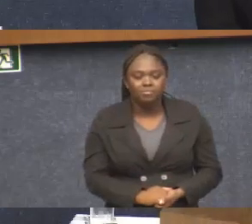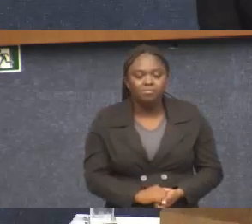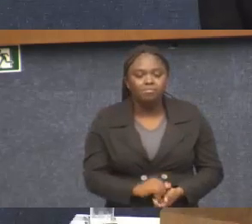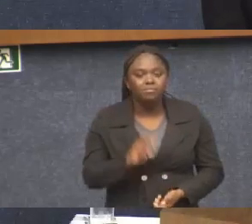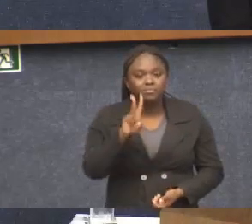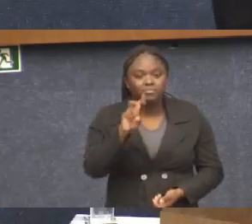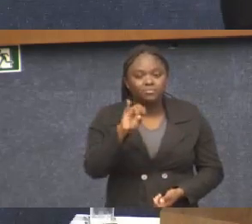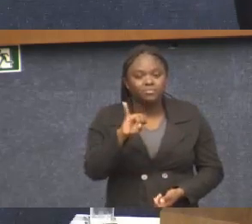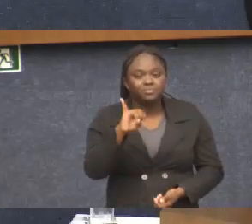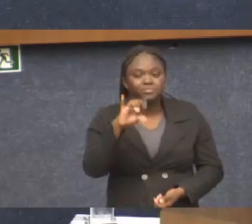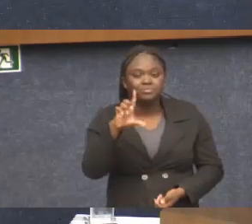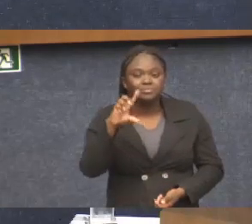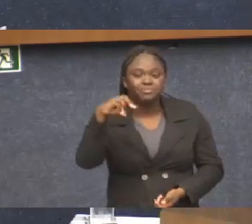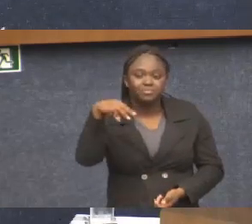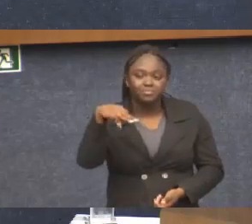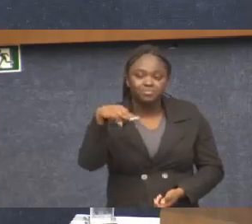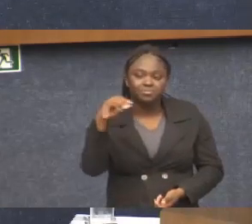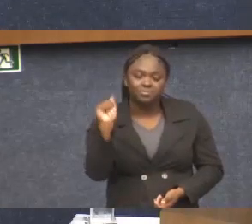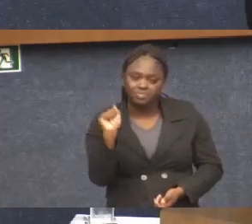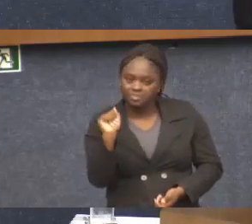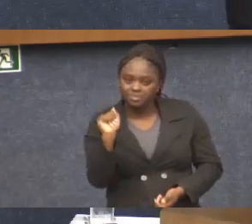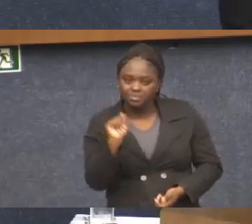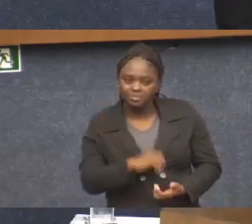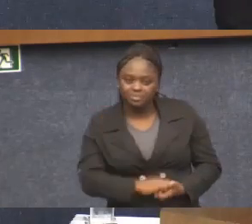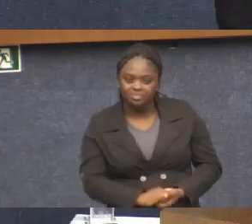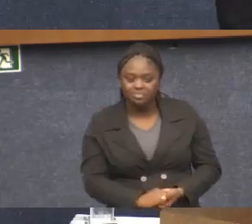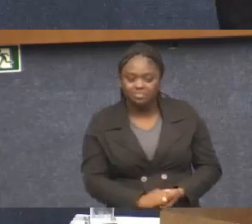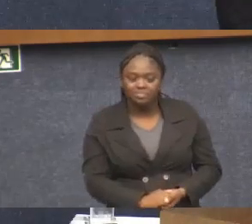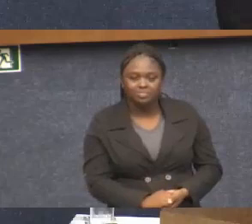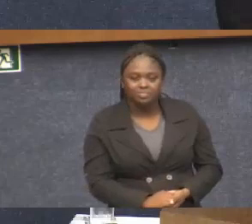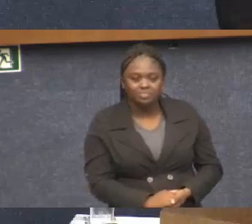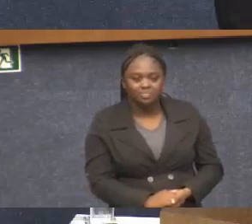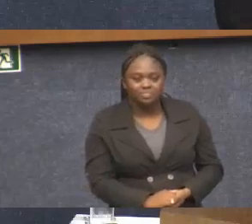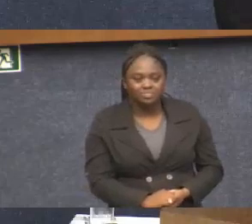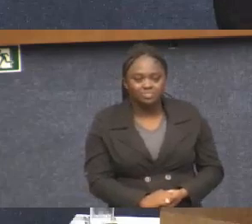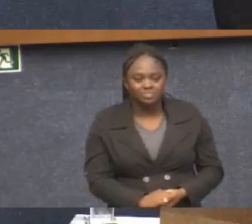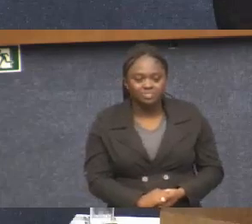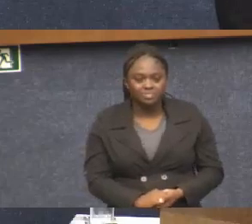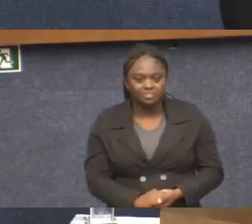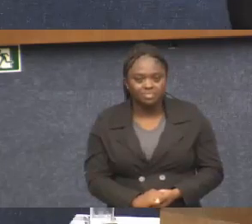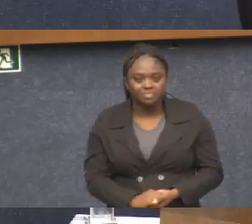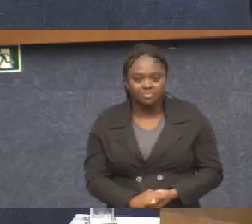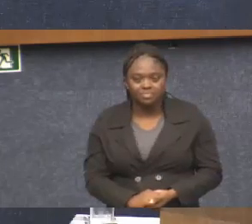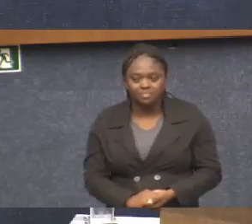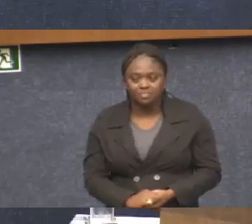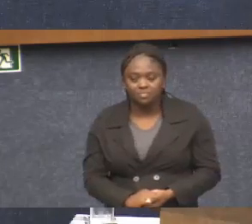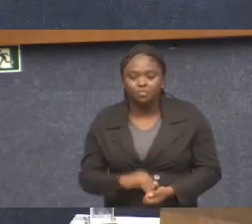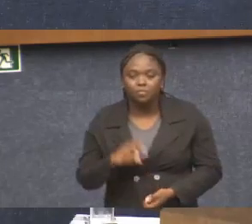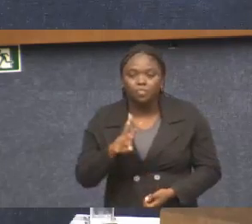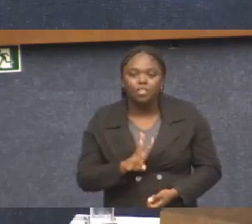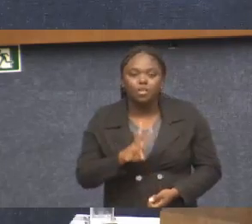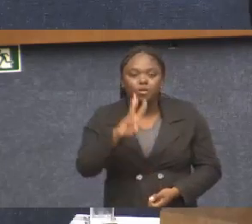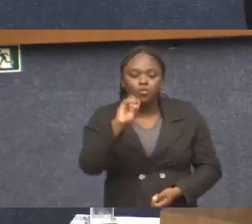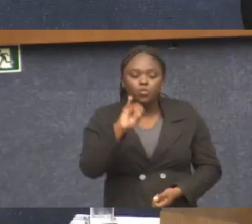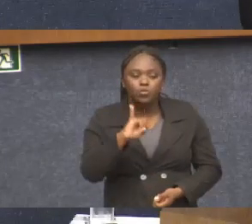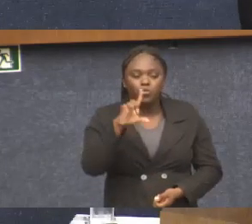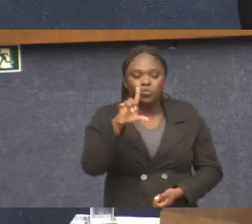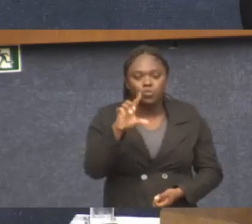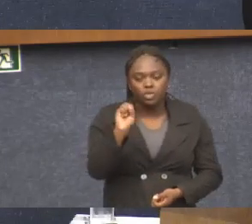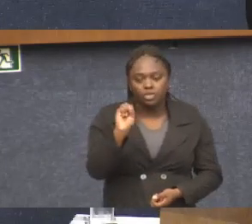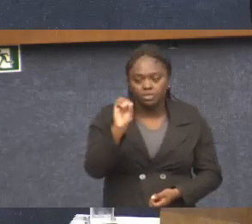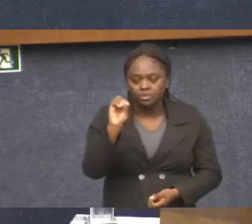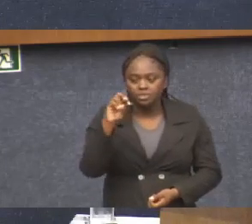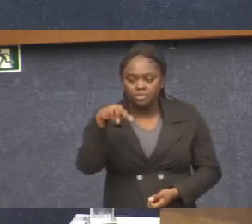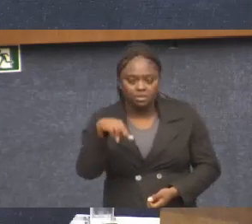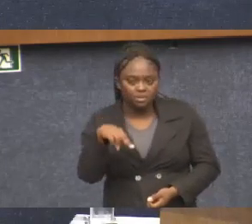Vilma de Oliveira Dias. Quem espera que a vida seja feita de ilusão. Wilson e Gino pode dos